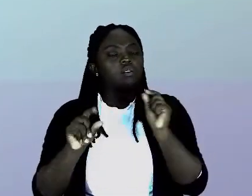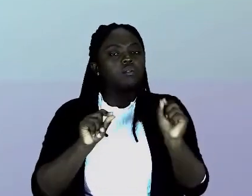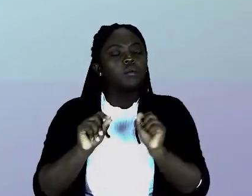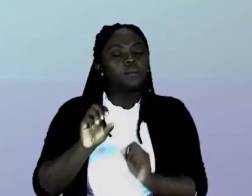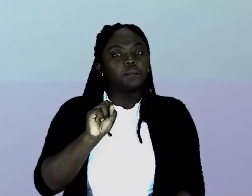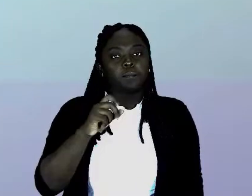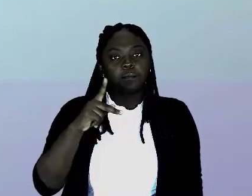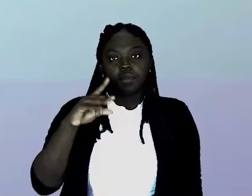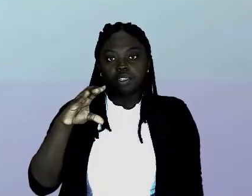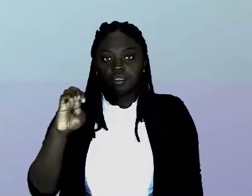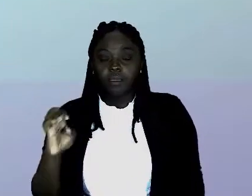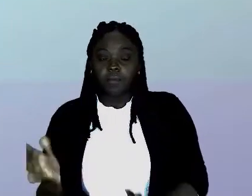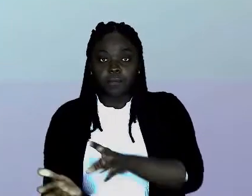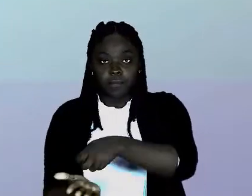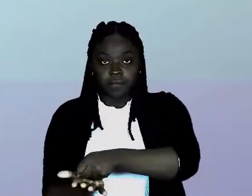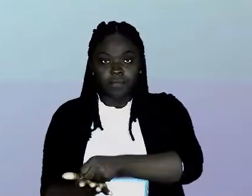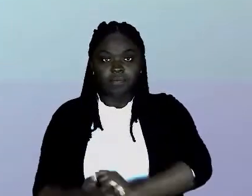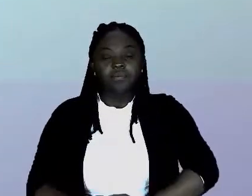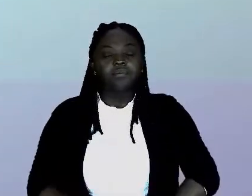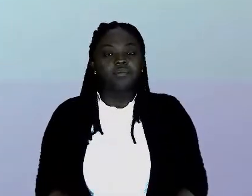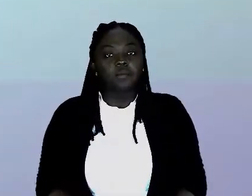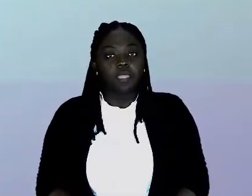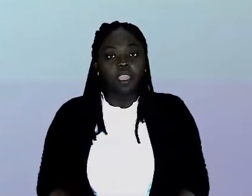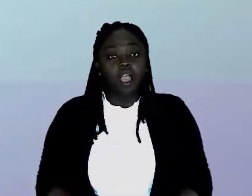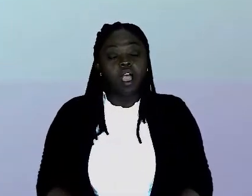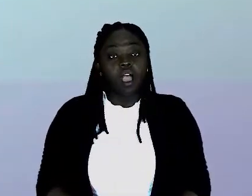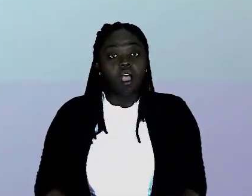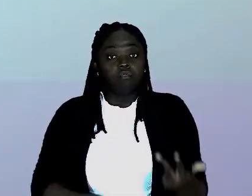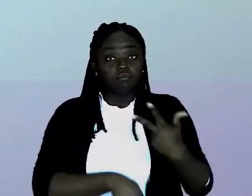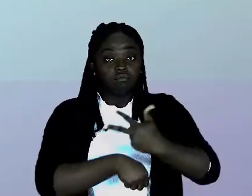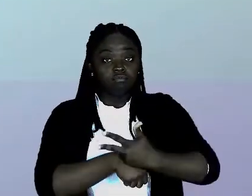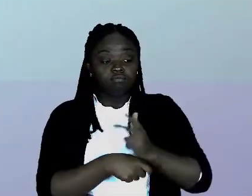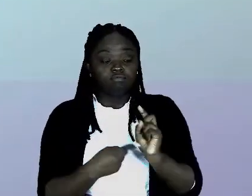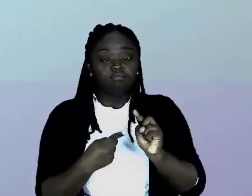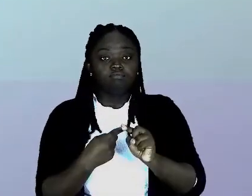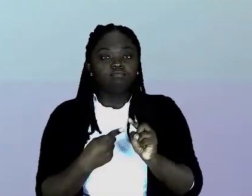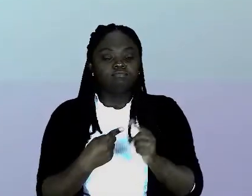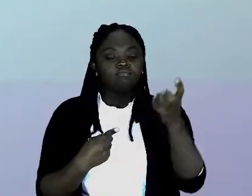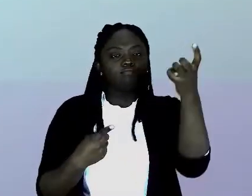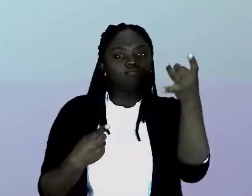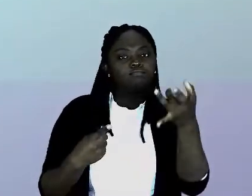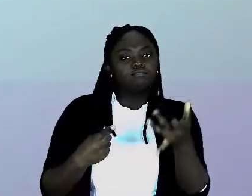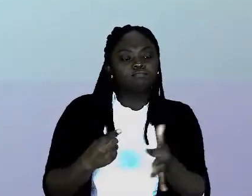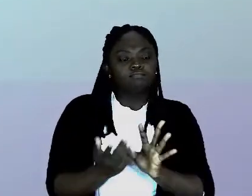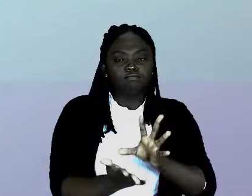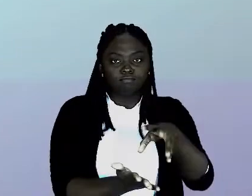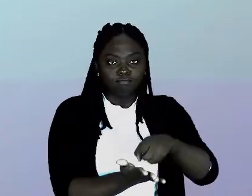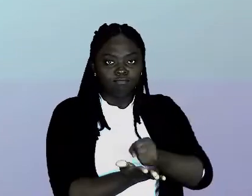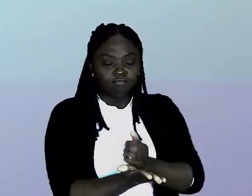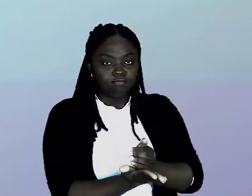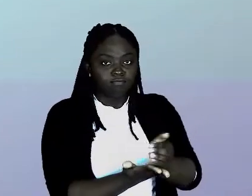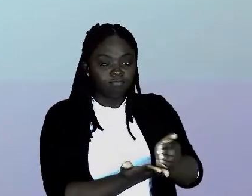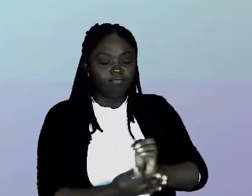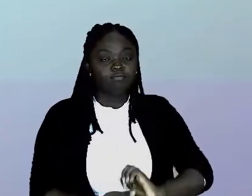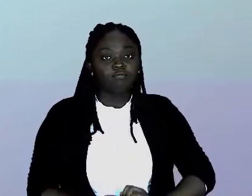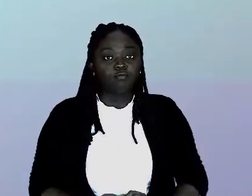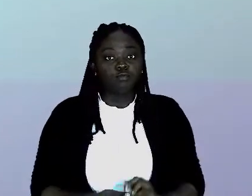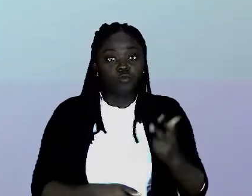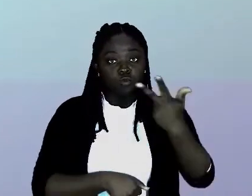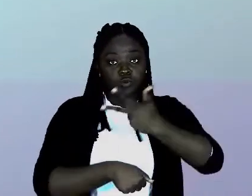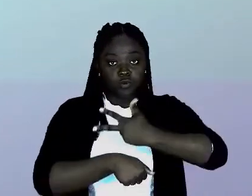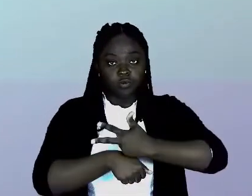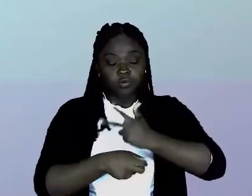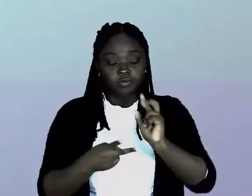SPCE Cadastro. Falamos no vídeo 1 sobre os cadastros iniciais. No vídeo